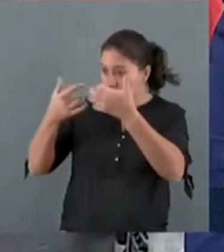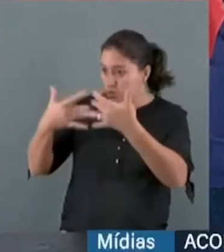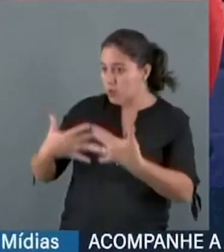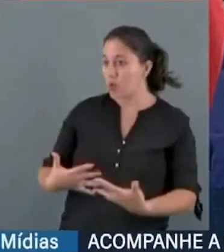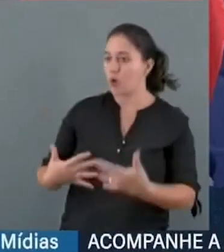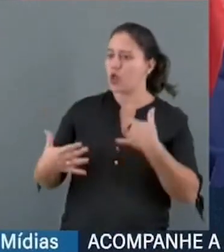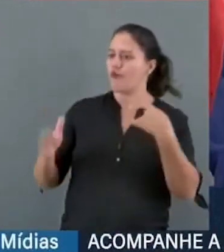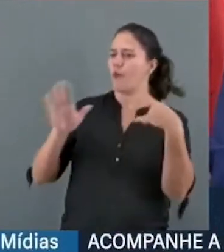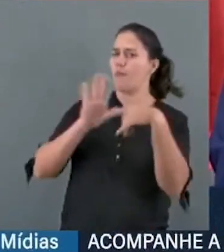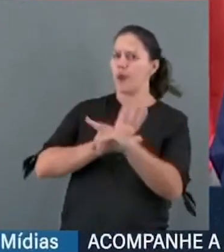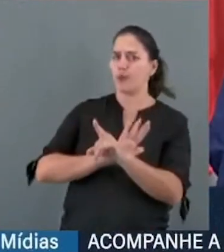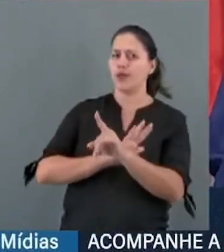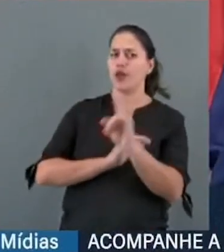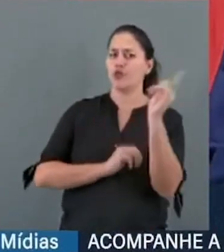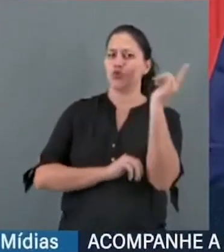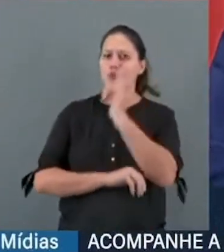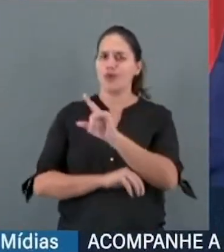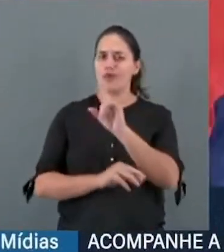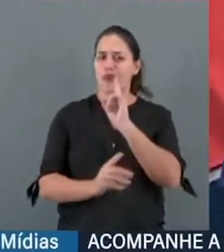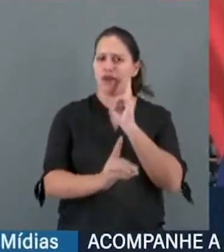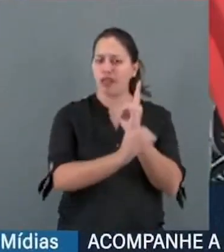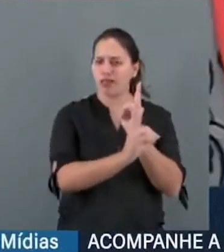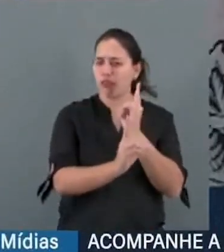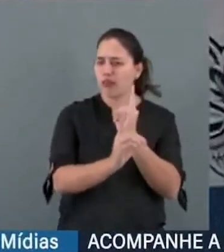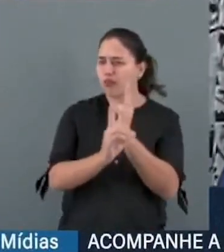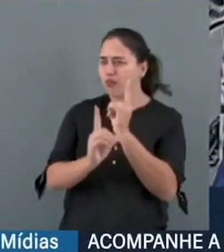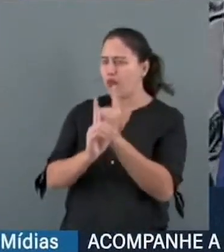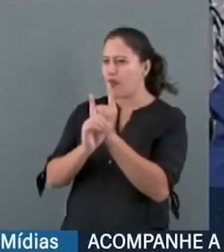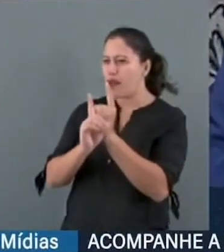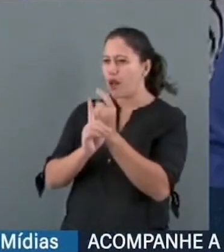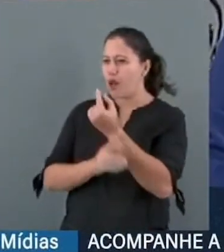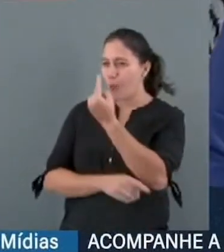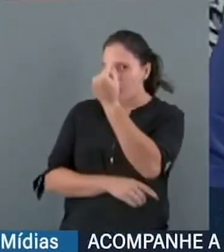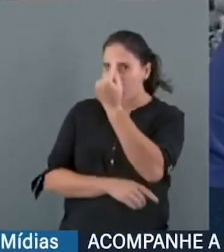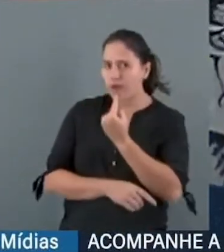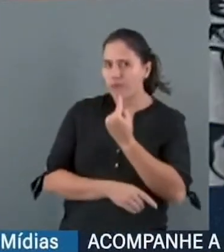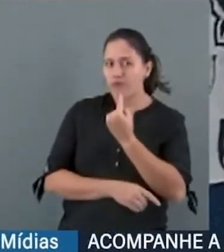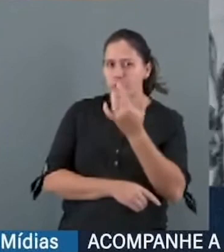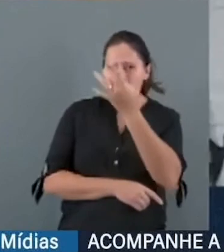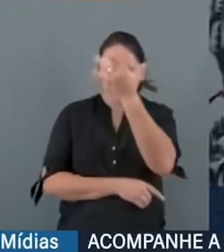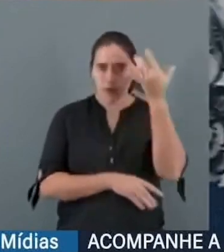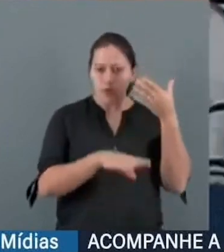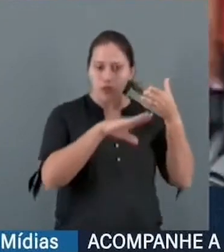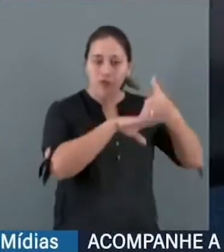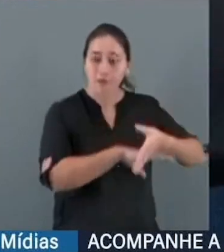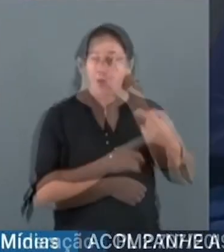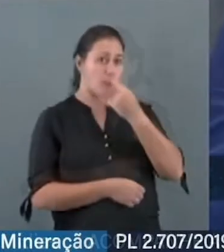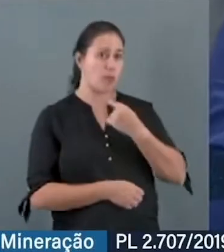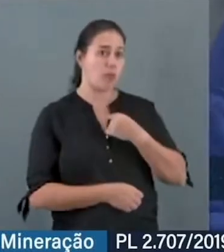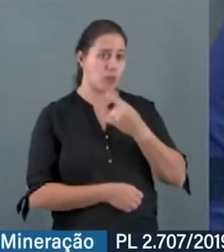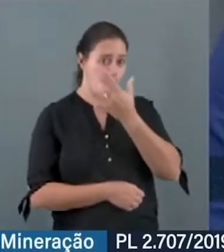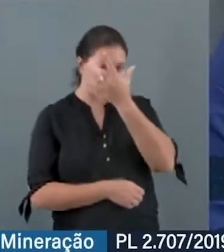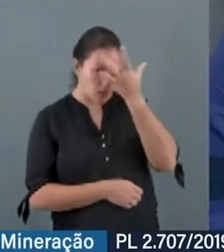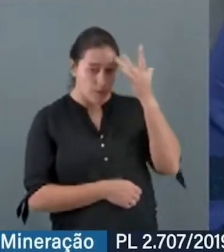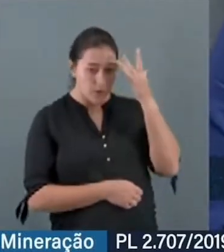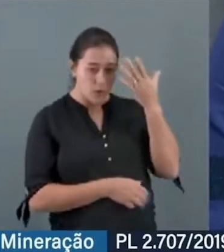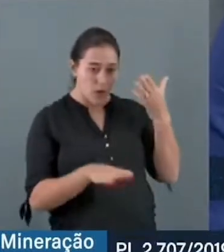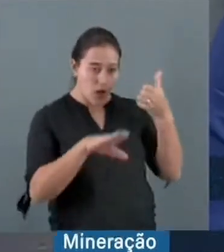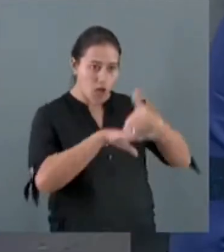perguntar, a gente consegue identificar o perfil dos invasores. Porque o senhor estava lá no dia.